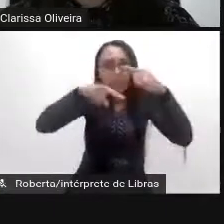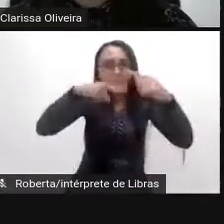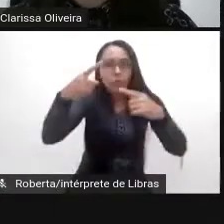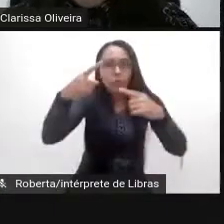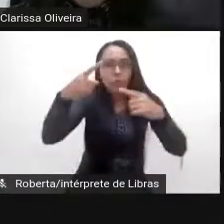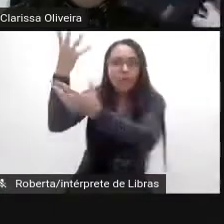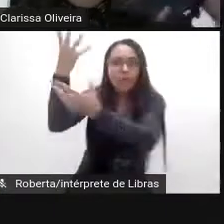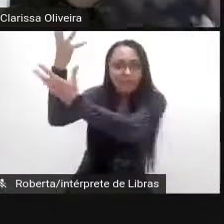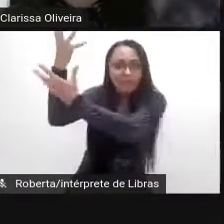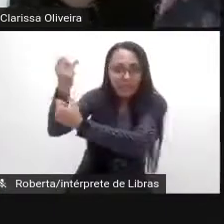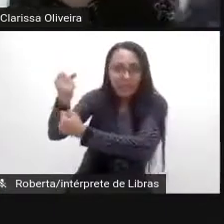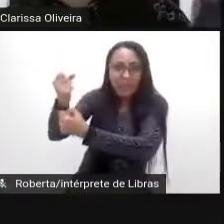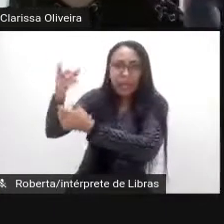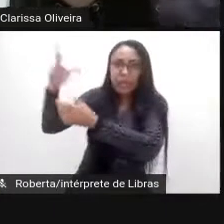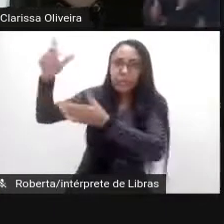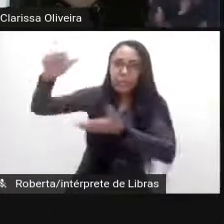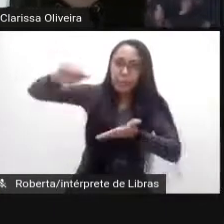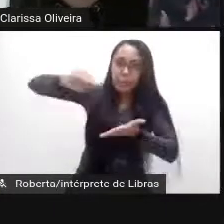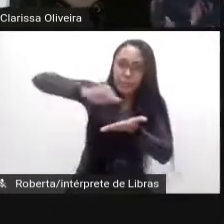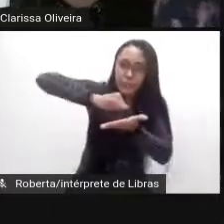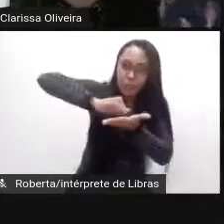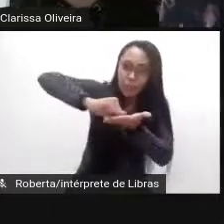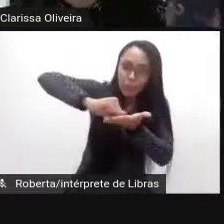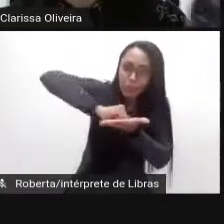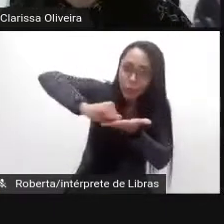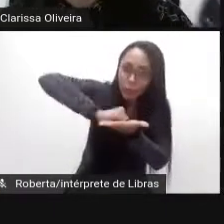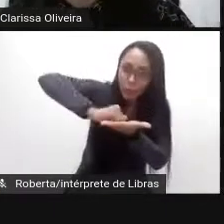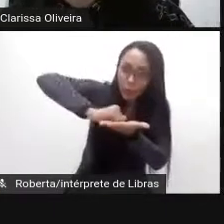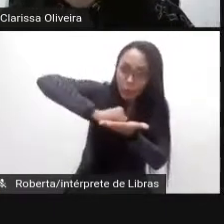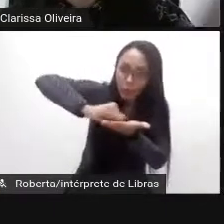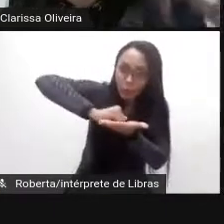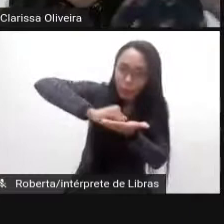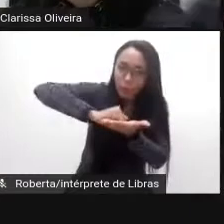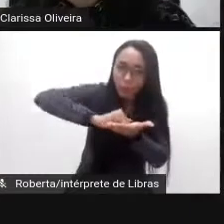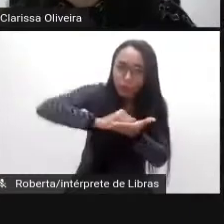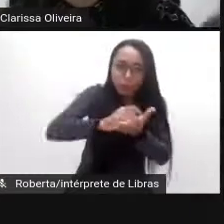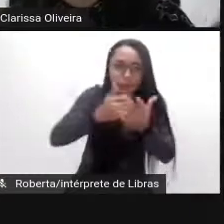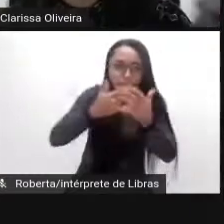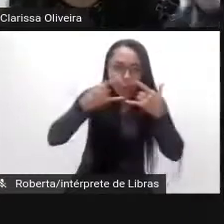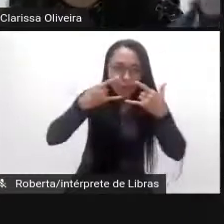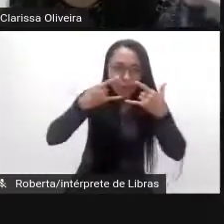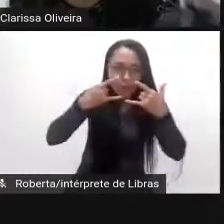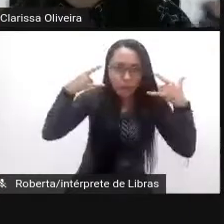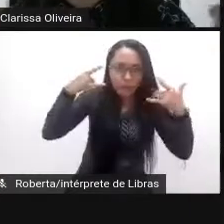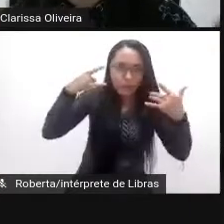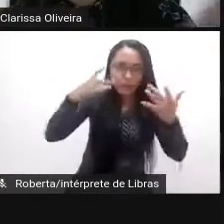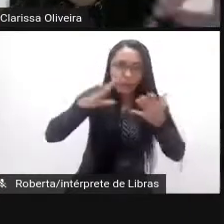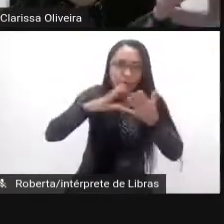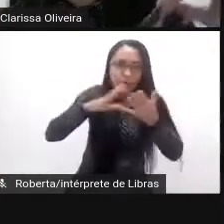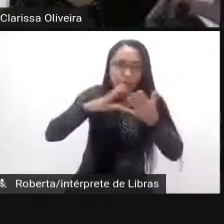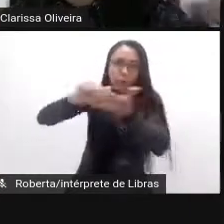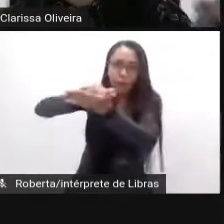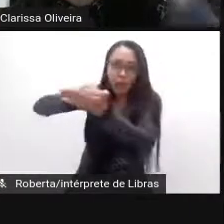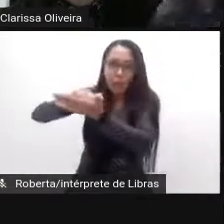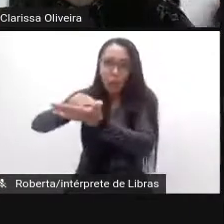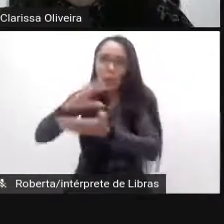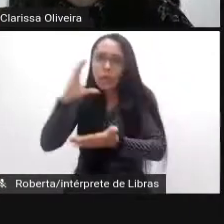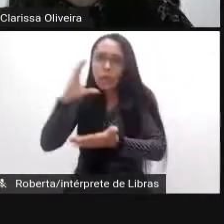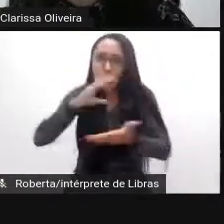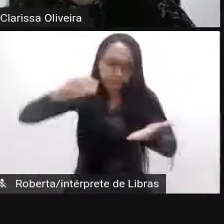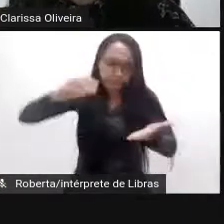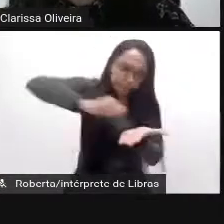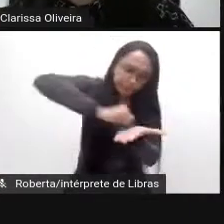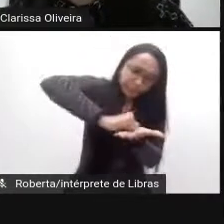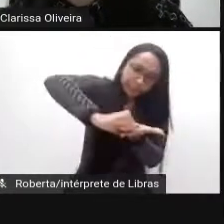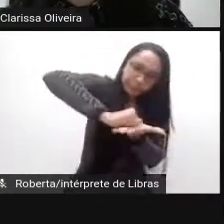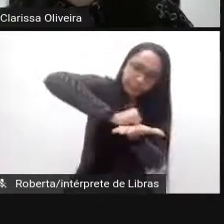você pode passar essas máscaras. Então, pega um ferro quente e passa a máscara